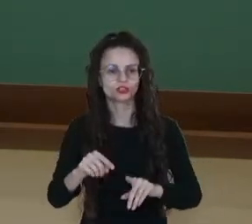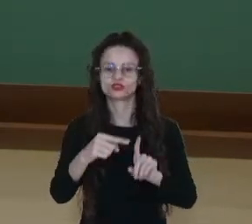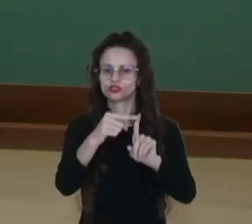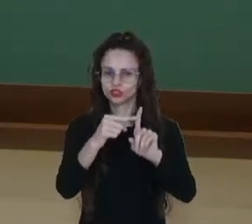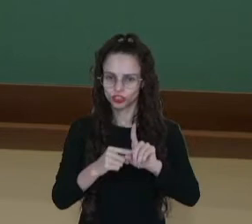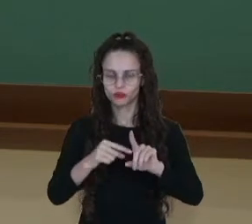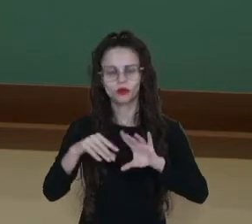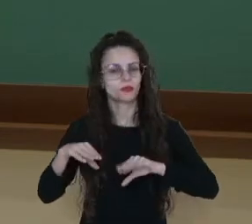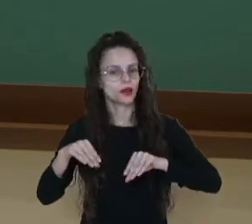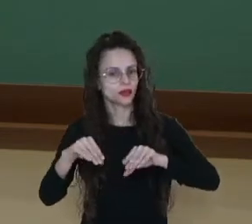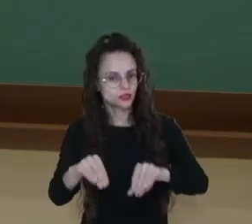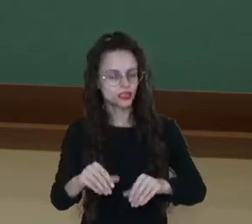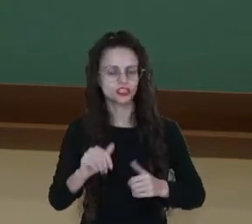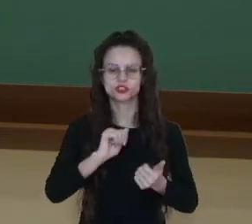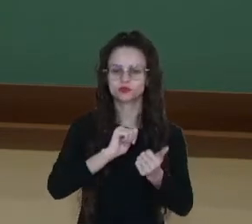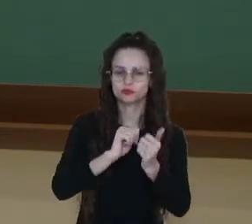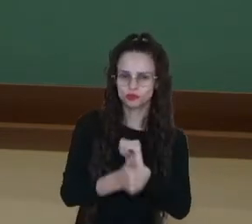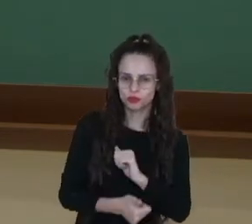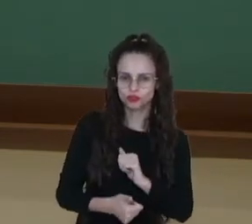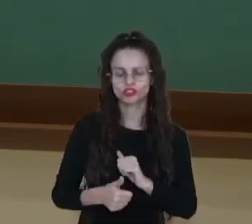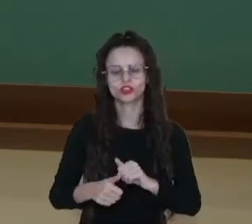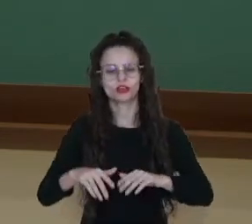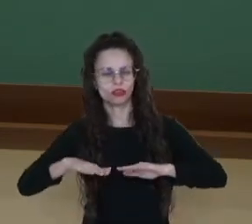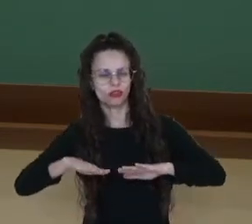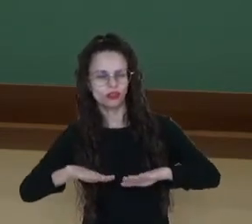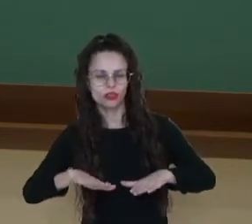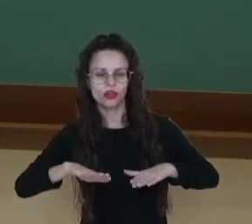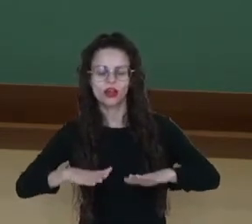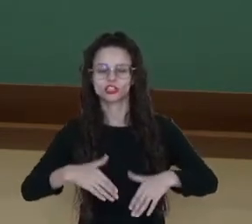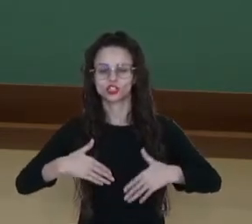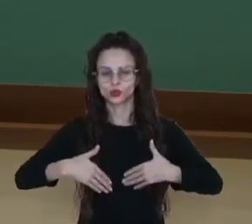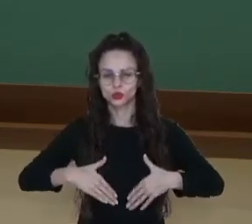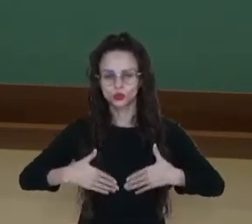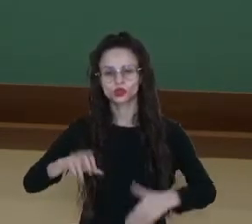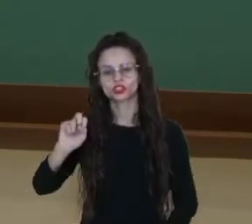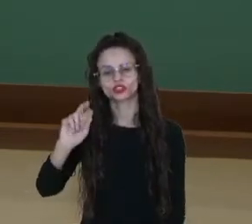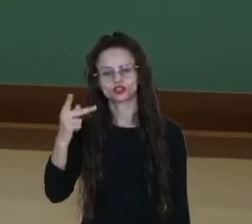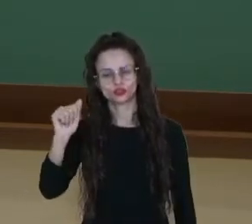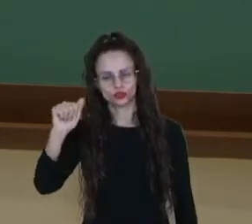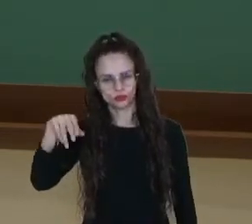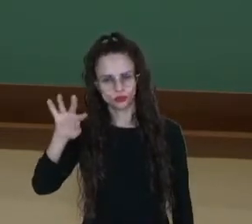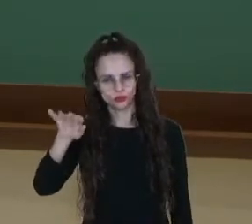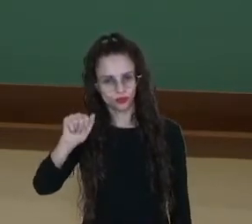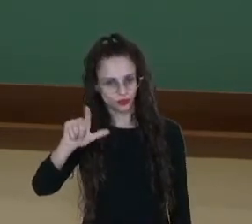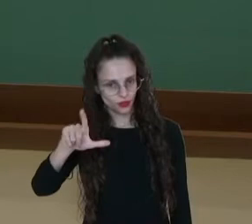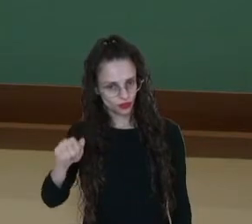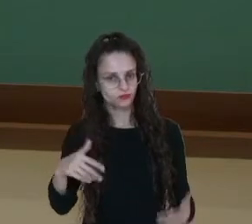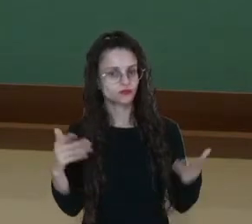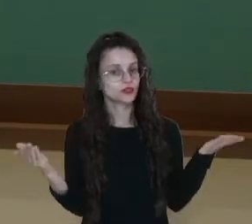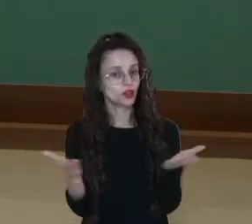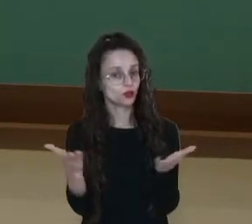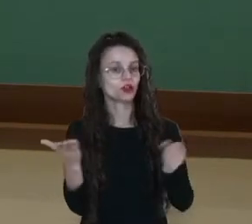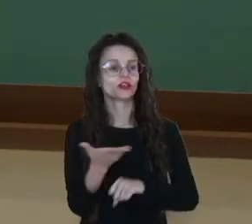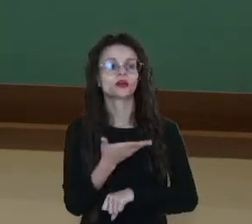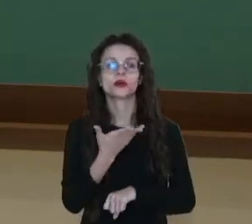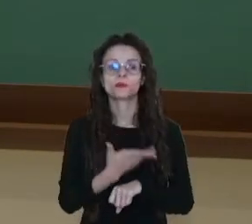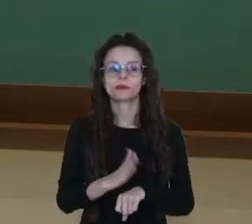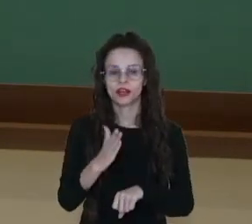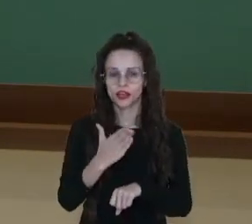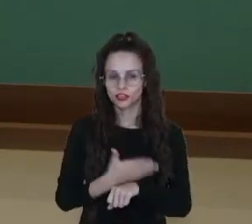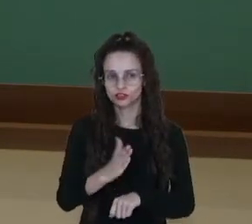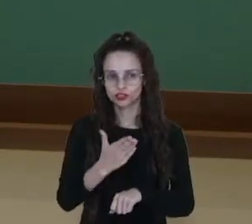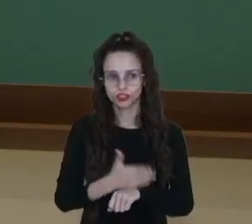tipos de massagem esportiva, drenagem linfática, chantala, está na hora de nós praticarmos um